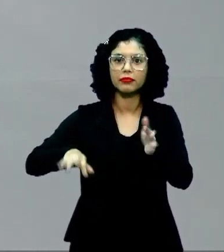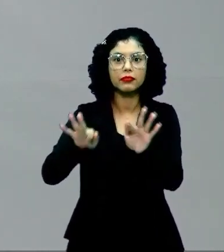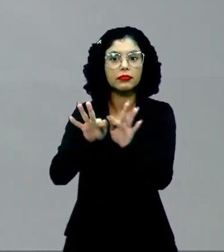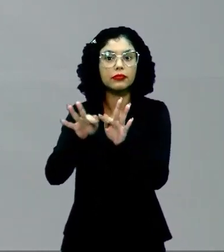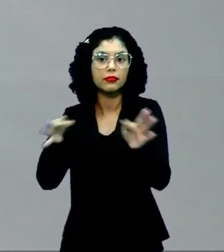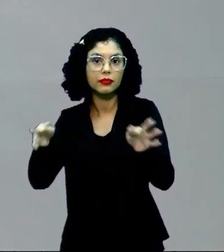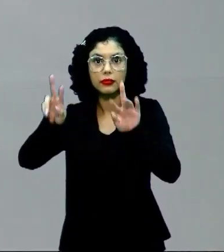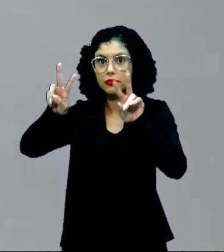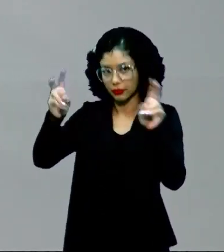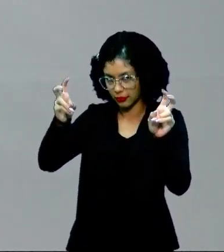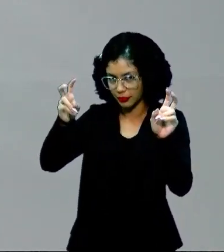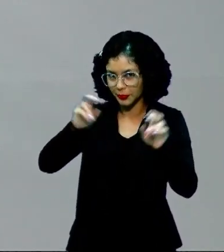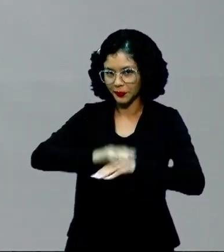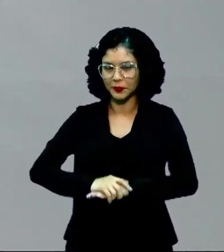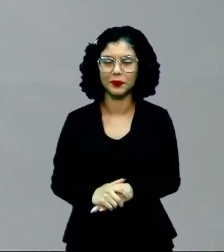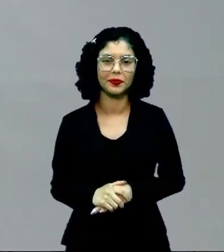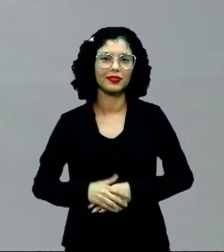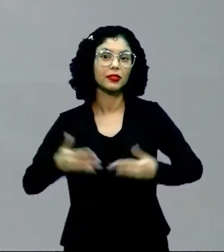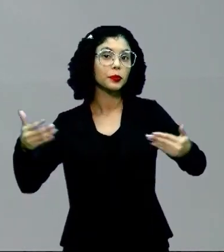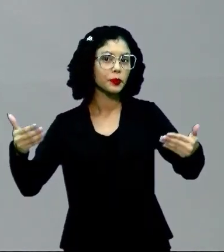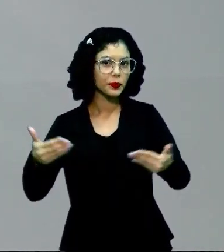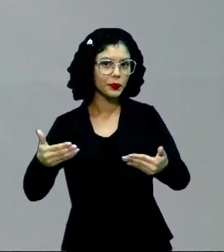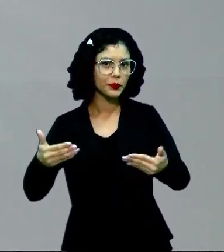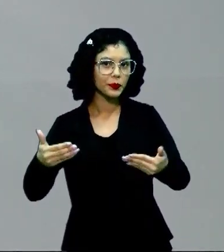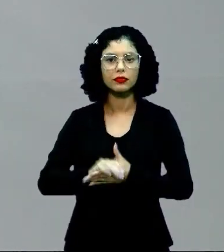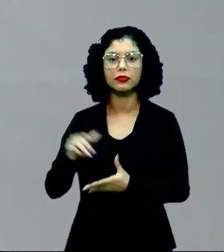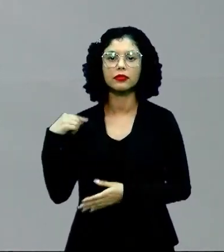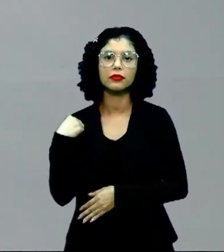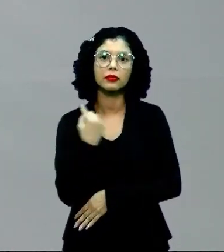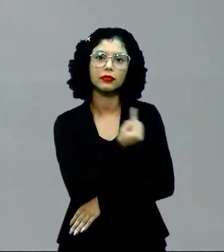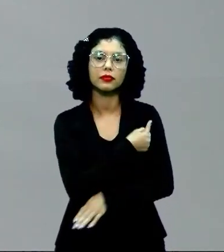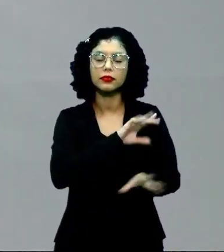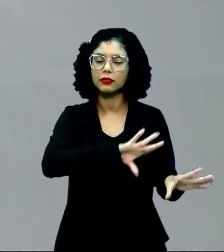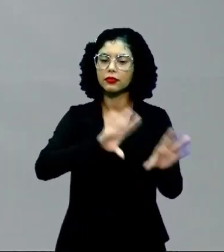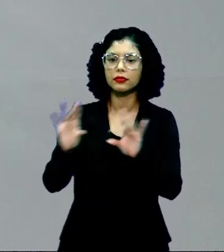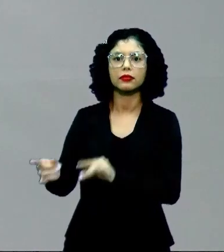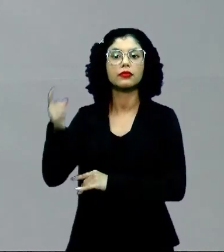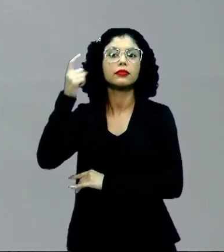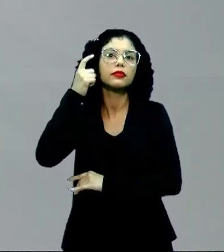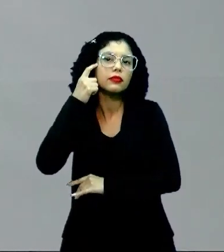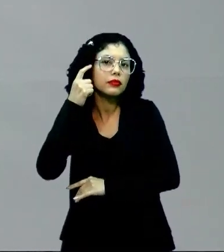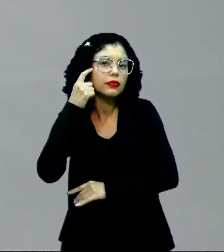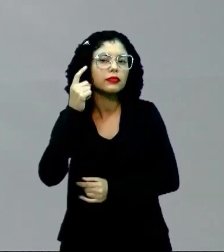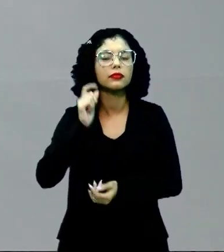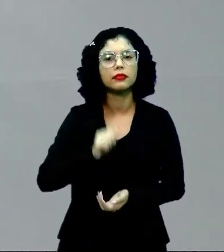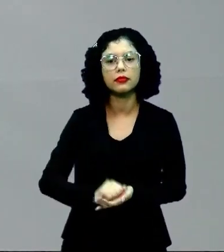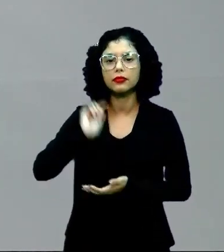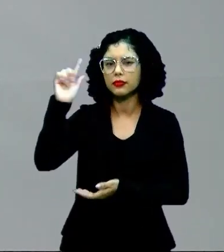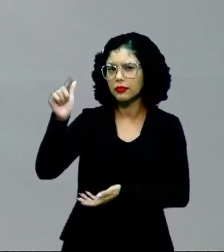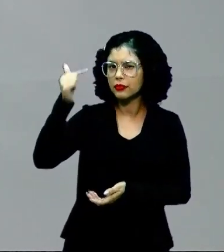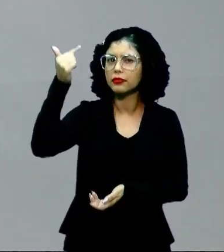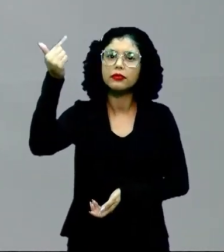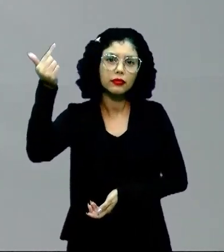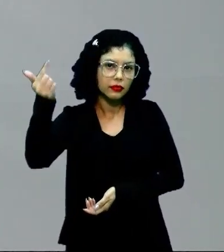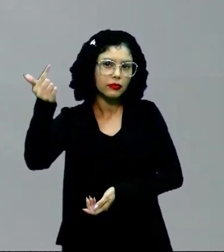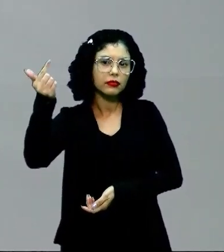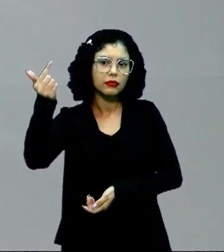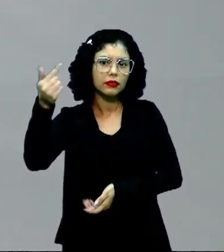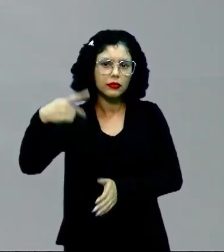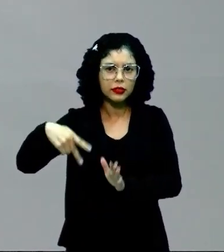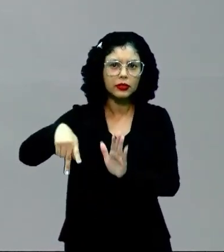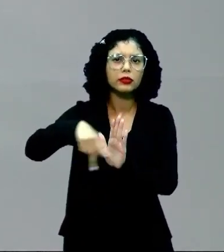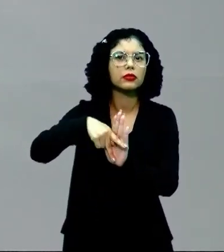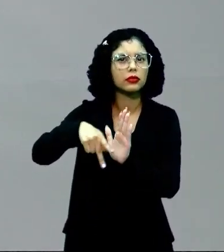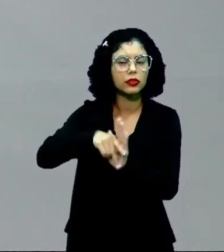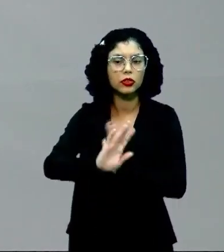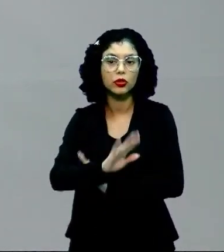frase tema. Nesse momento, eu gostaria de levar você a pensar naquele exato